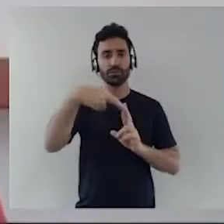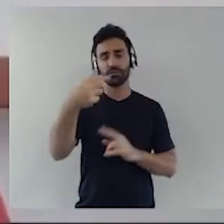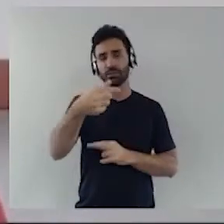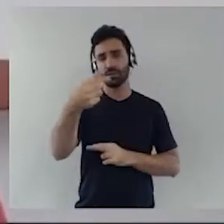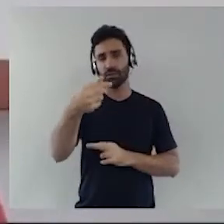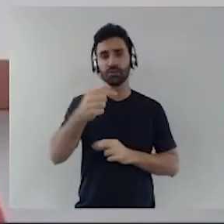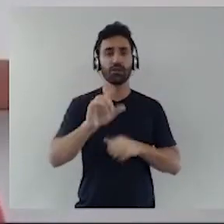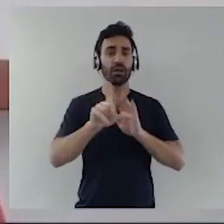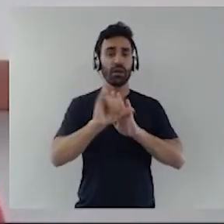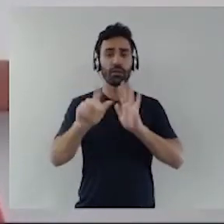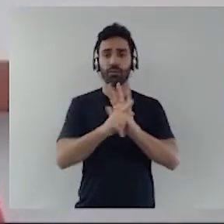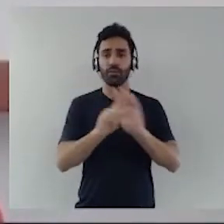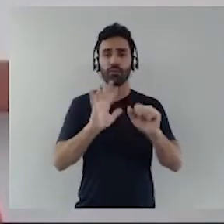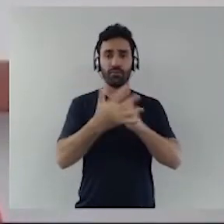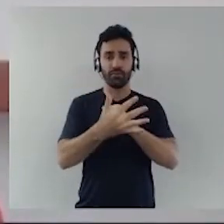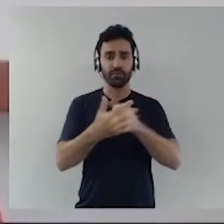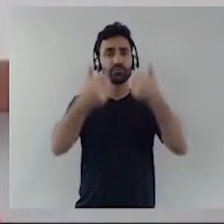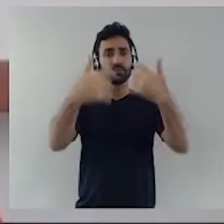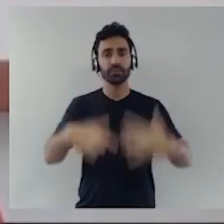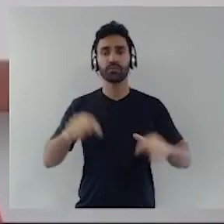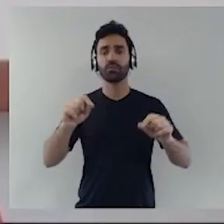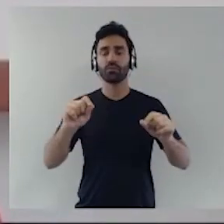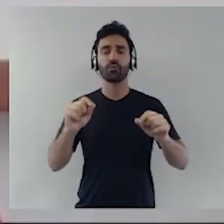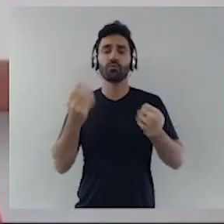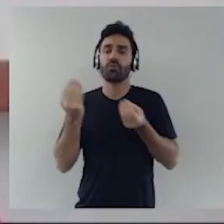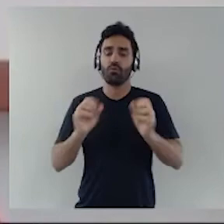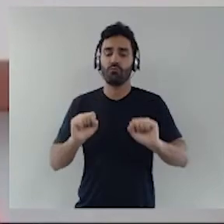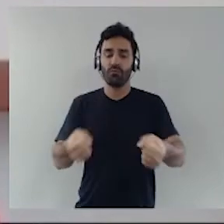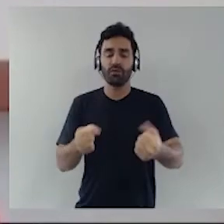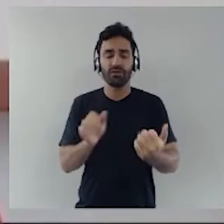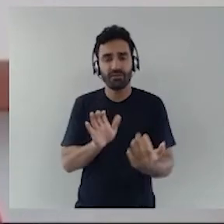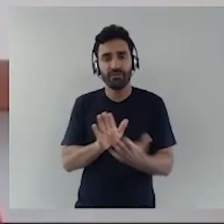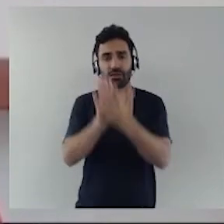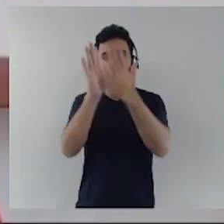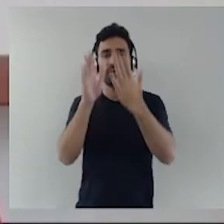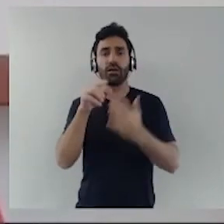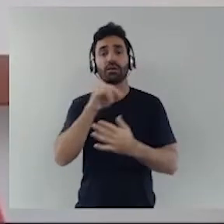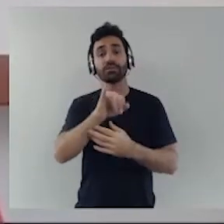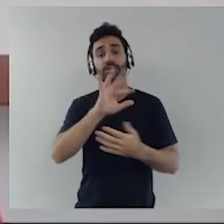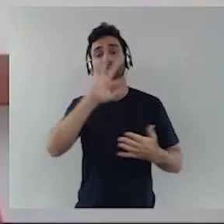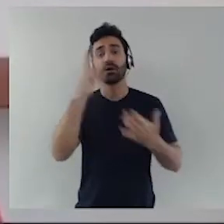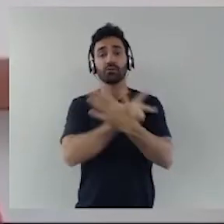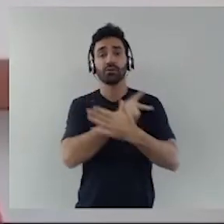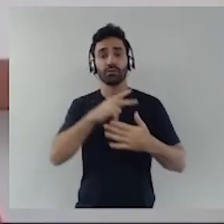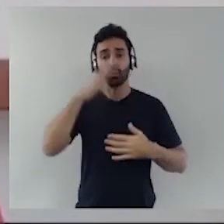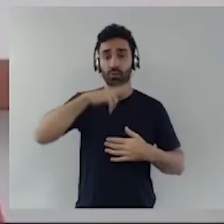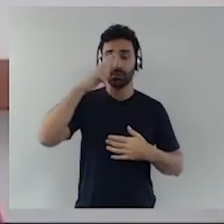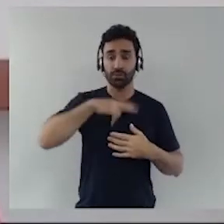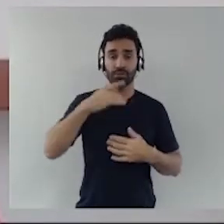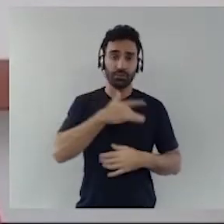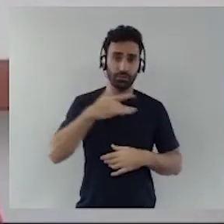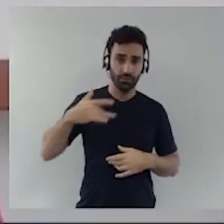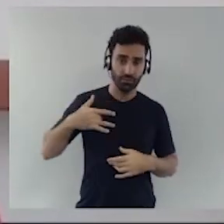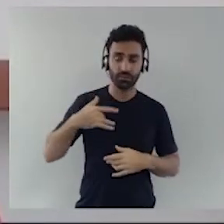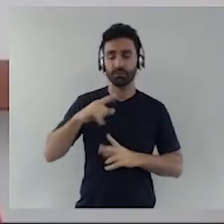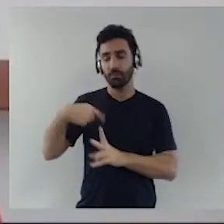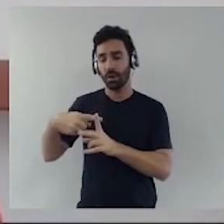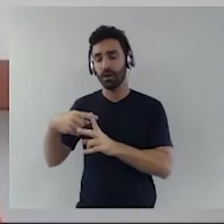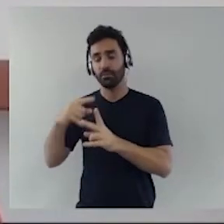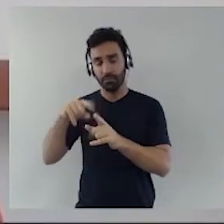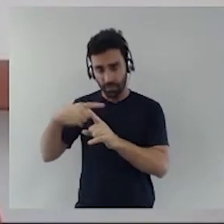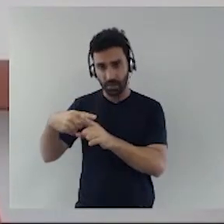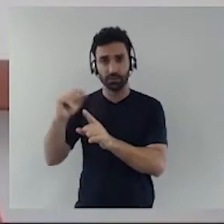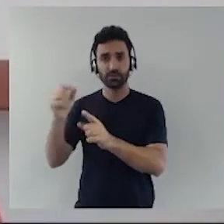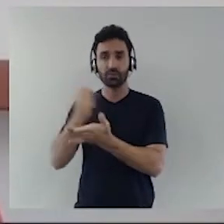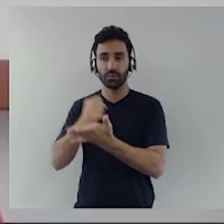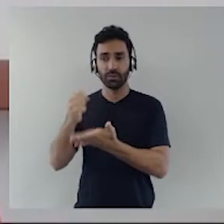lei do condomínio que diz que uma das medidas para o enfrentamento a agência de saúde pública ao lado da contratação